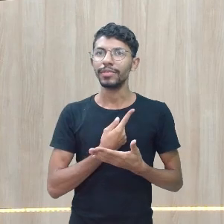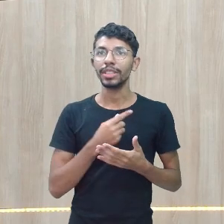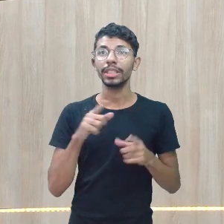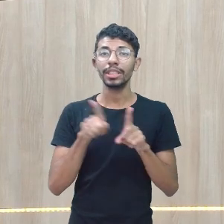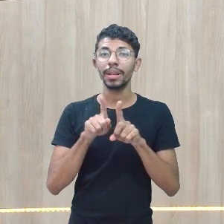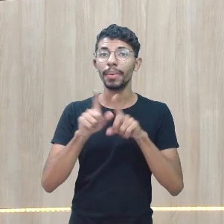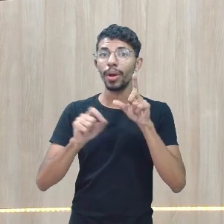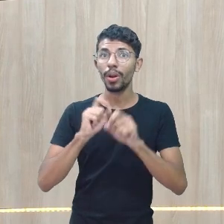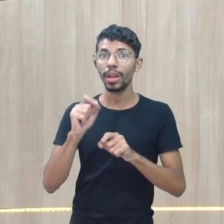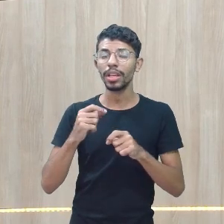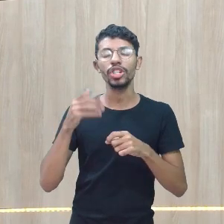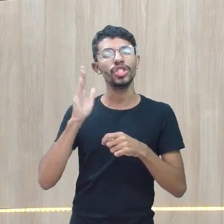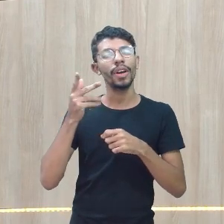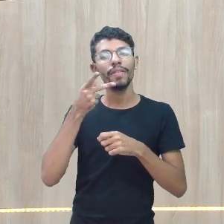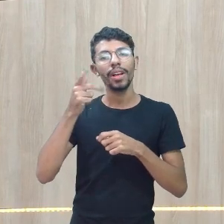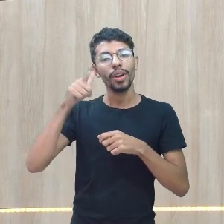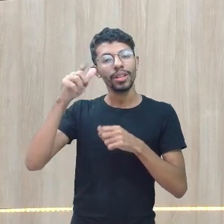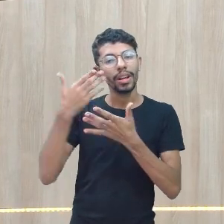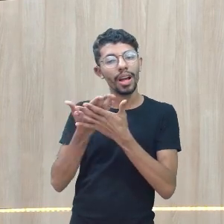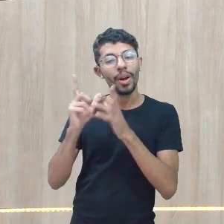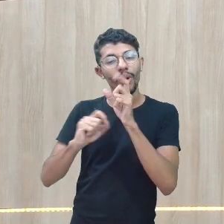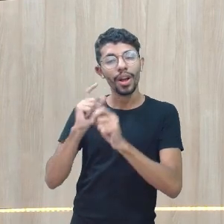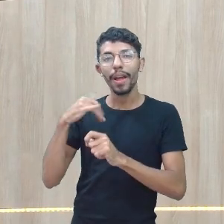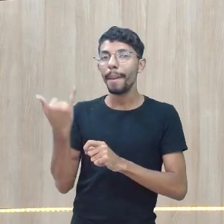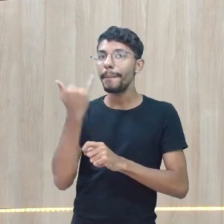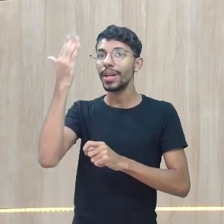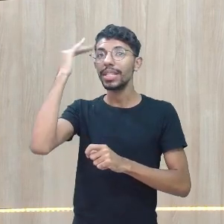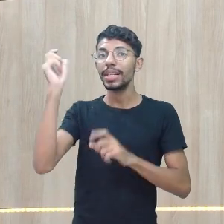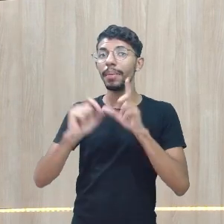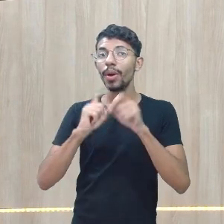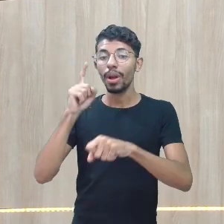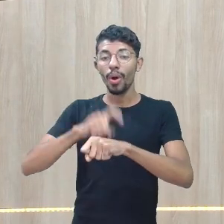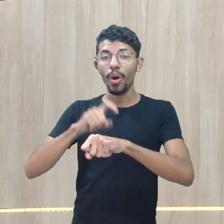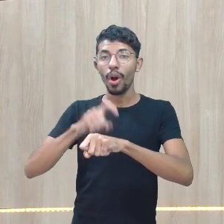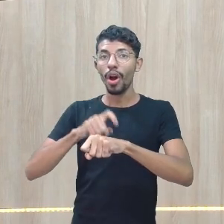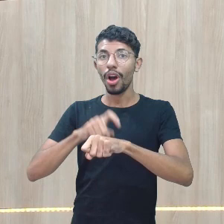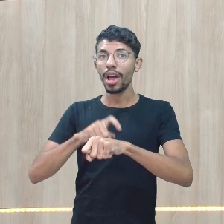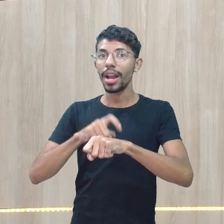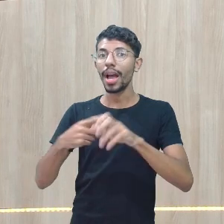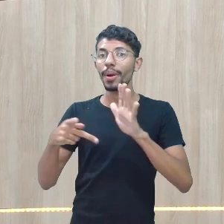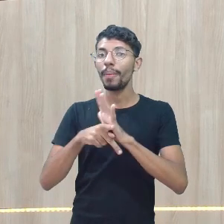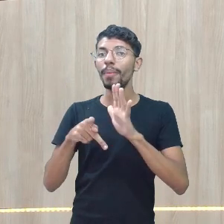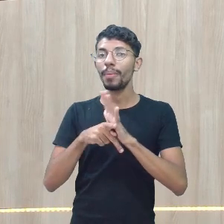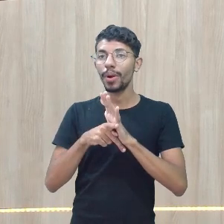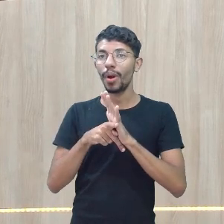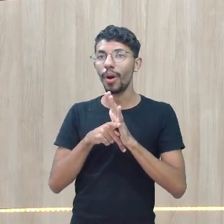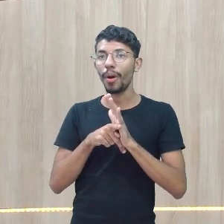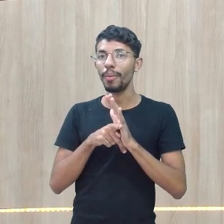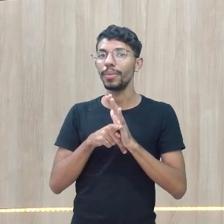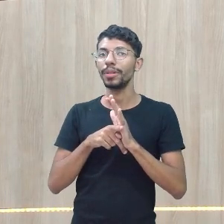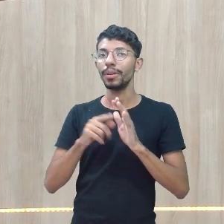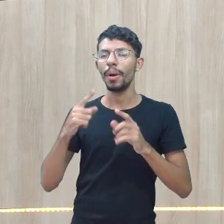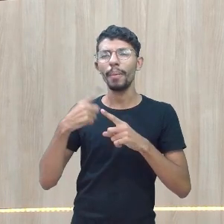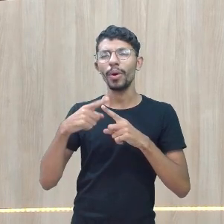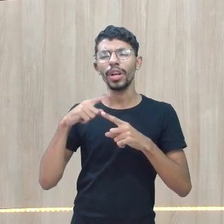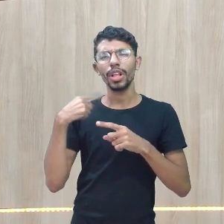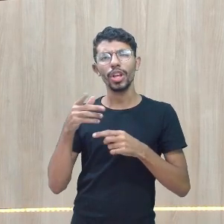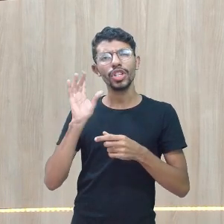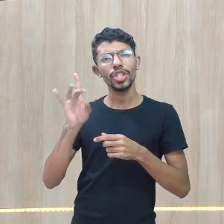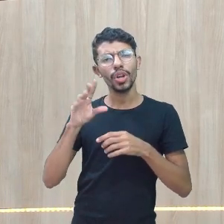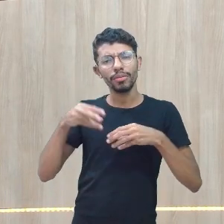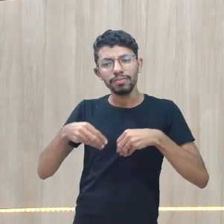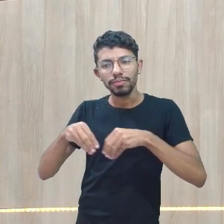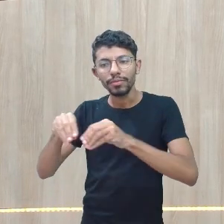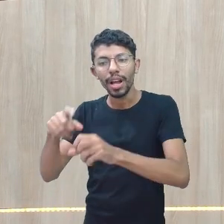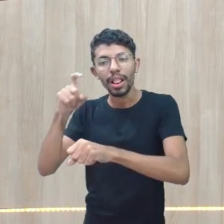horário. Em que horário esses garis, em que horário o carro do lixo passa? Para a gente só levar na hora. Por quê,